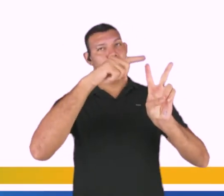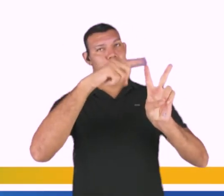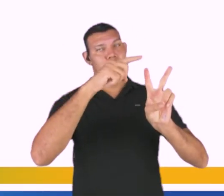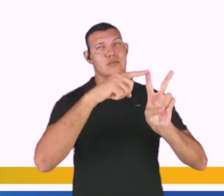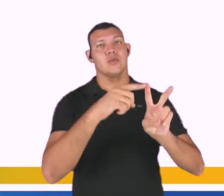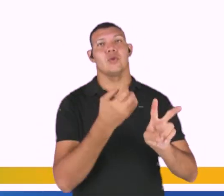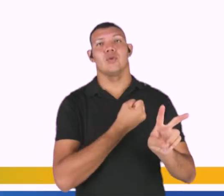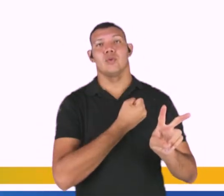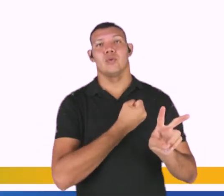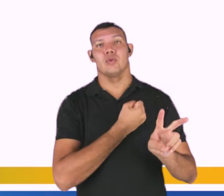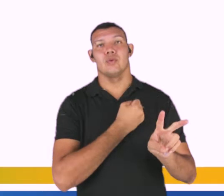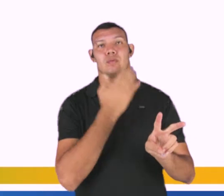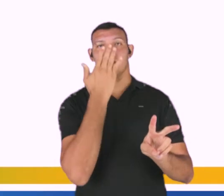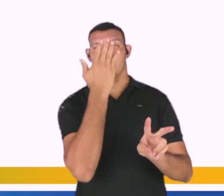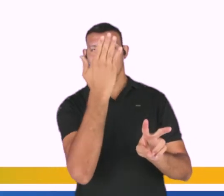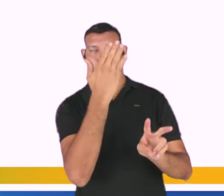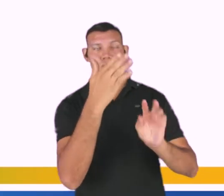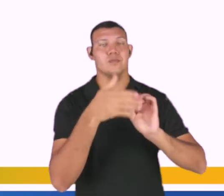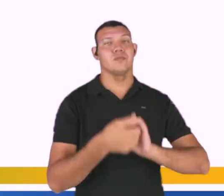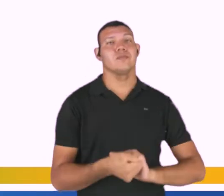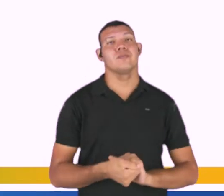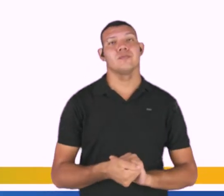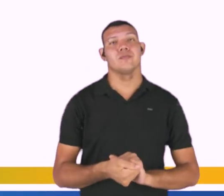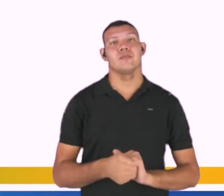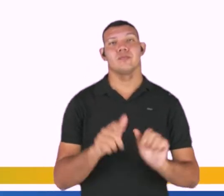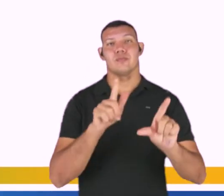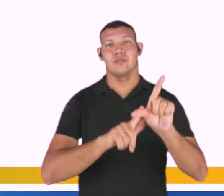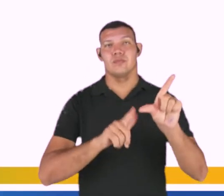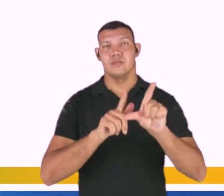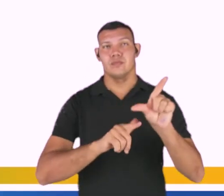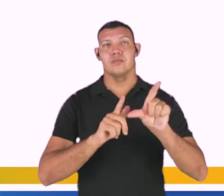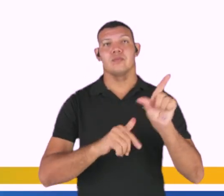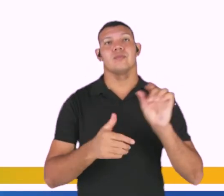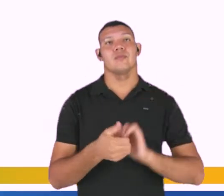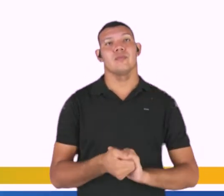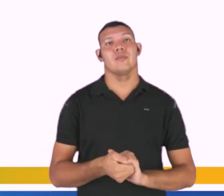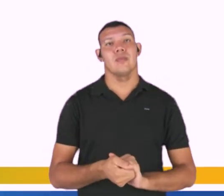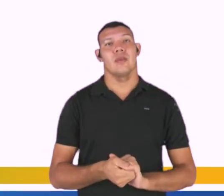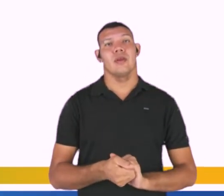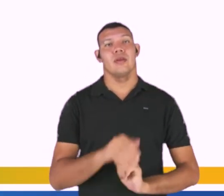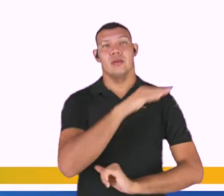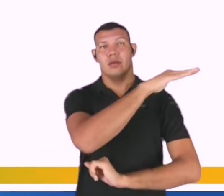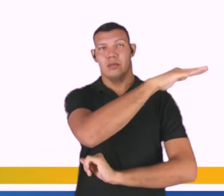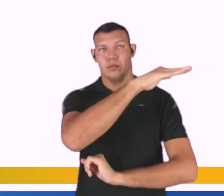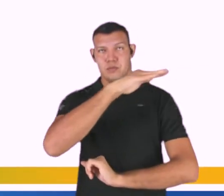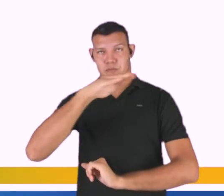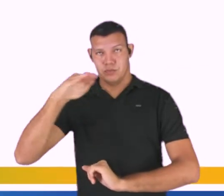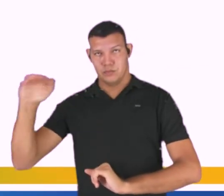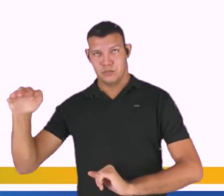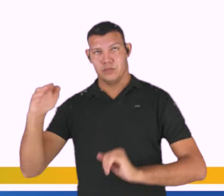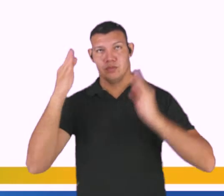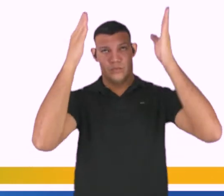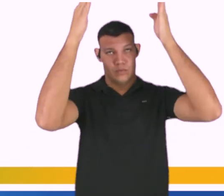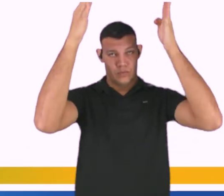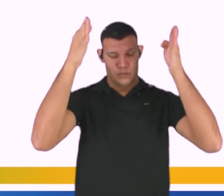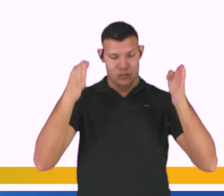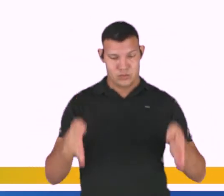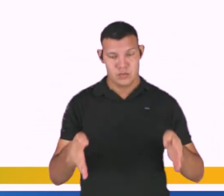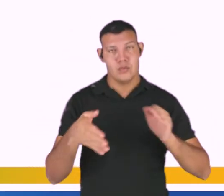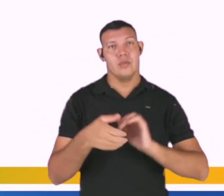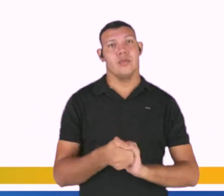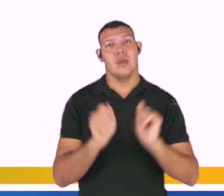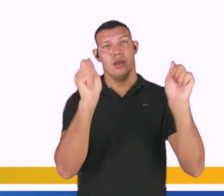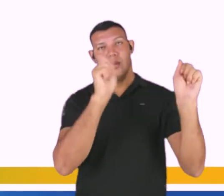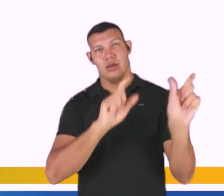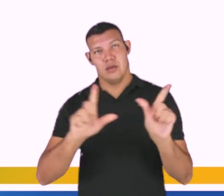de x menos 2 nessa chavezinha e que nós utilizamos no dispositivo Tudo bem então vocês observam aí